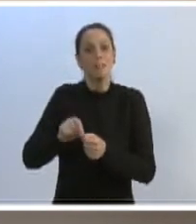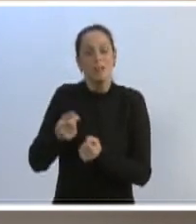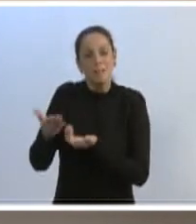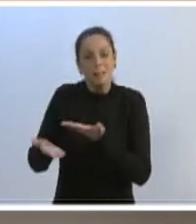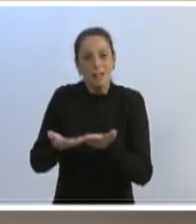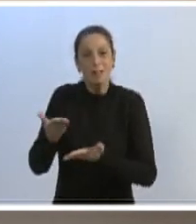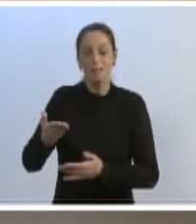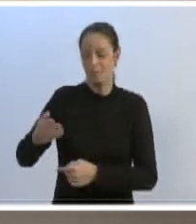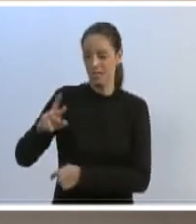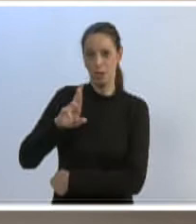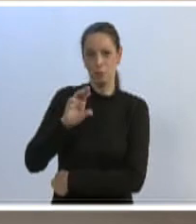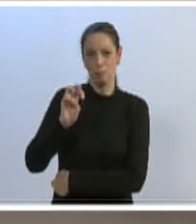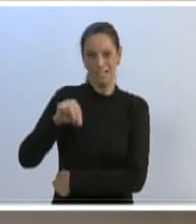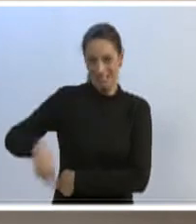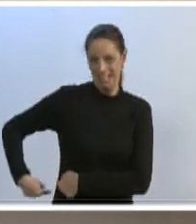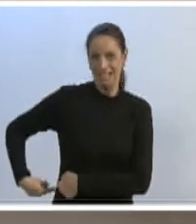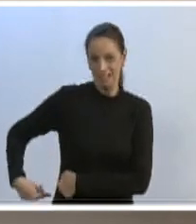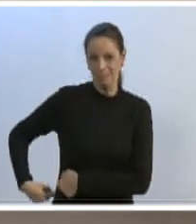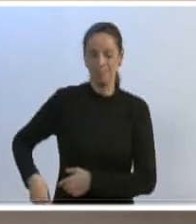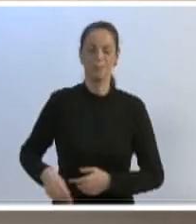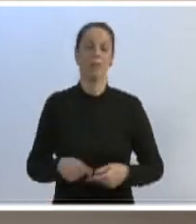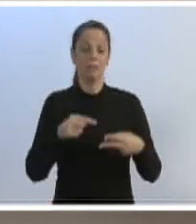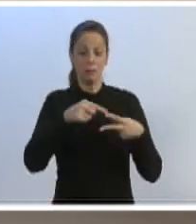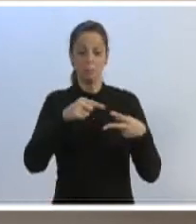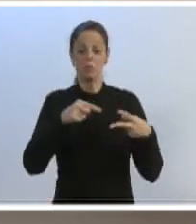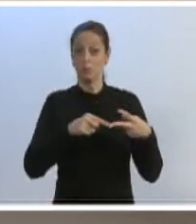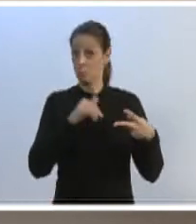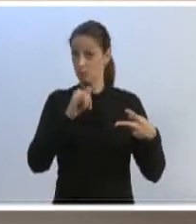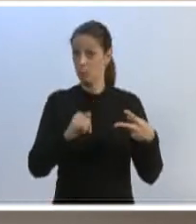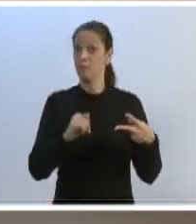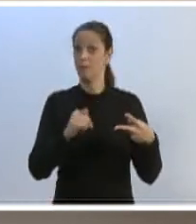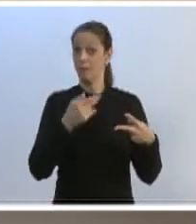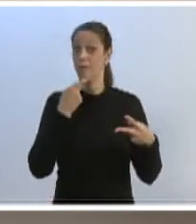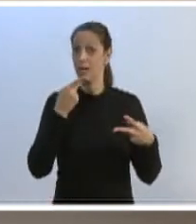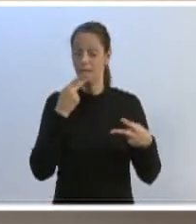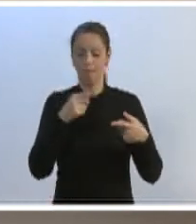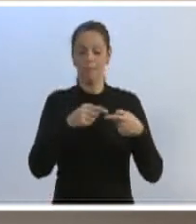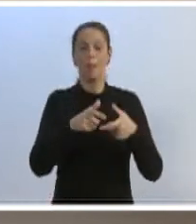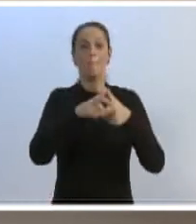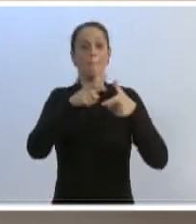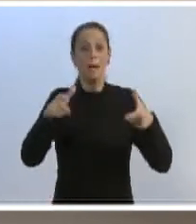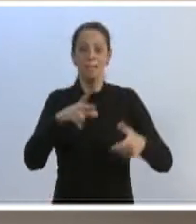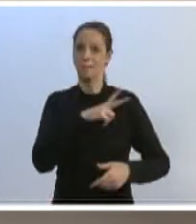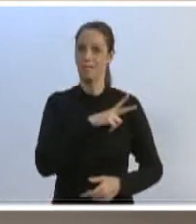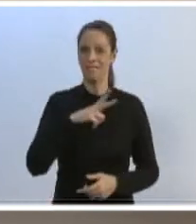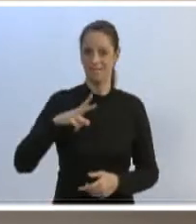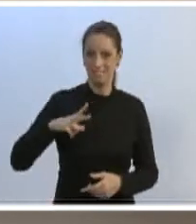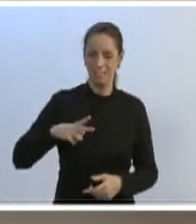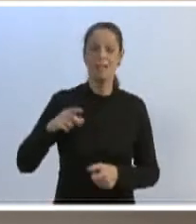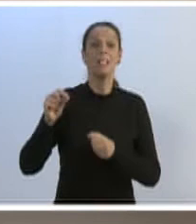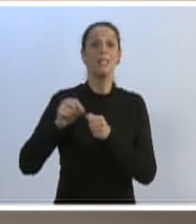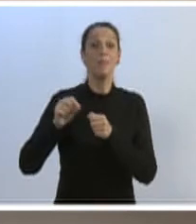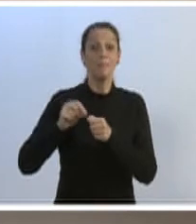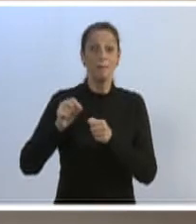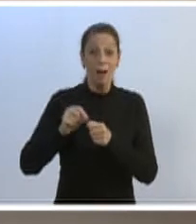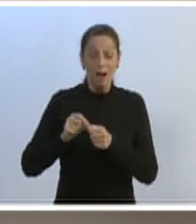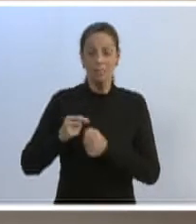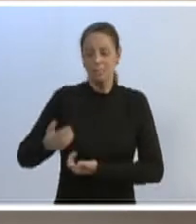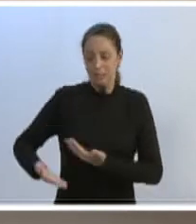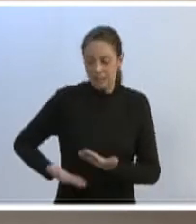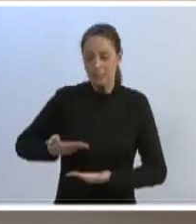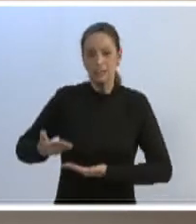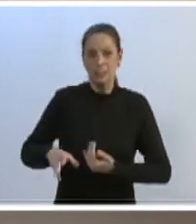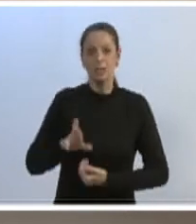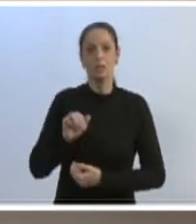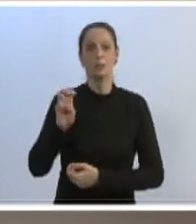só de lembrar duas questões. A grande maioria dos pacientes que fazem hemodiálise fazem ela através